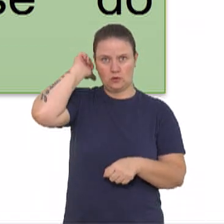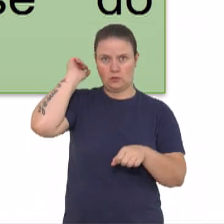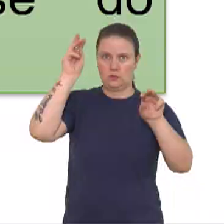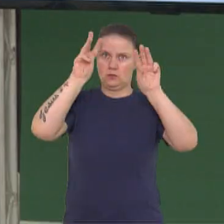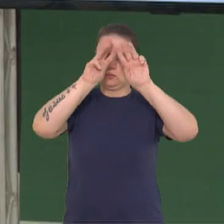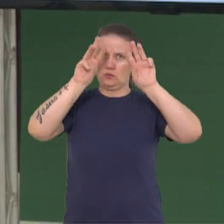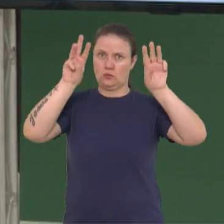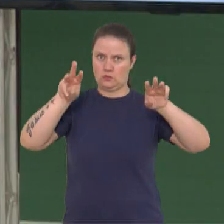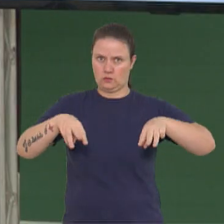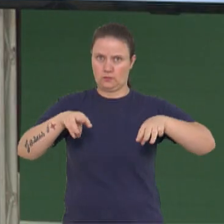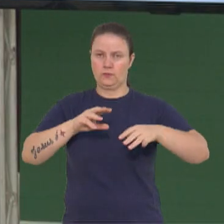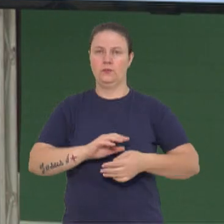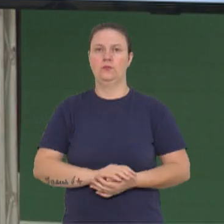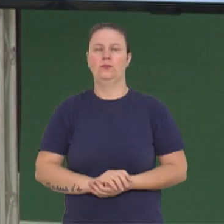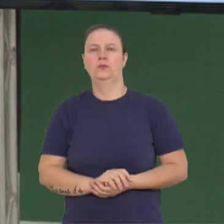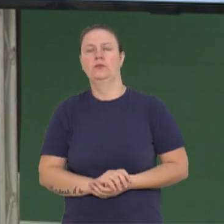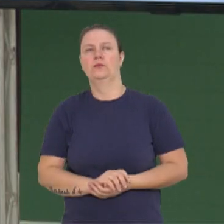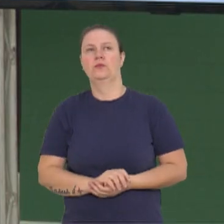UFPR.